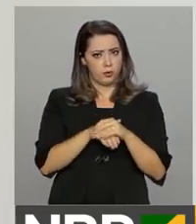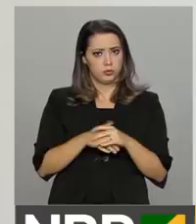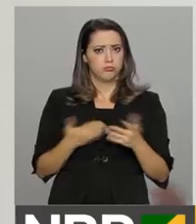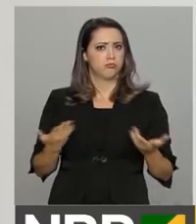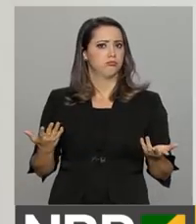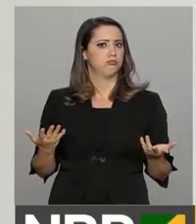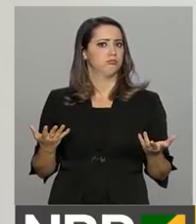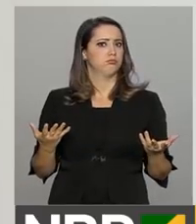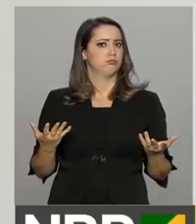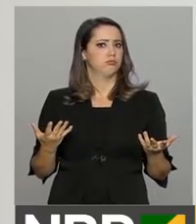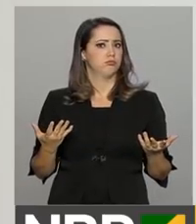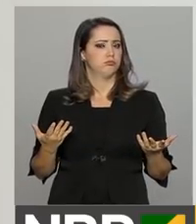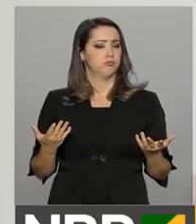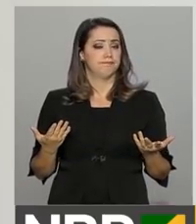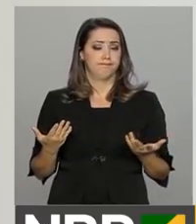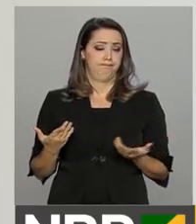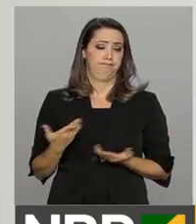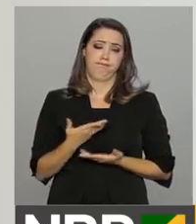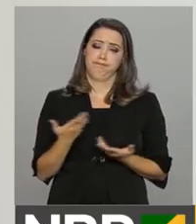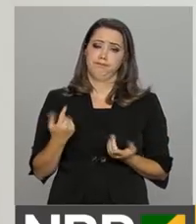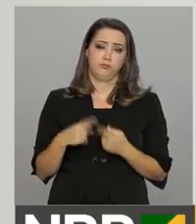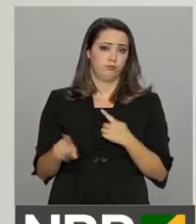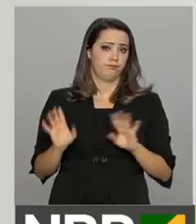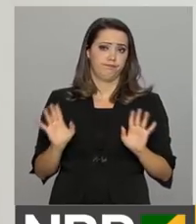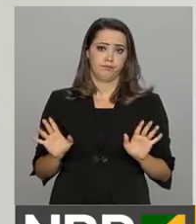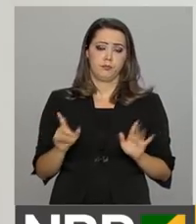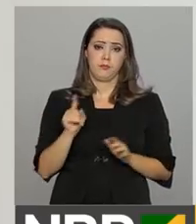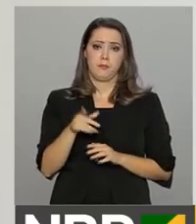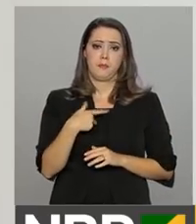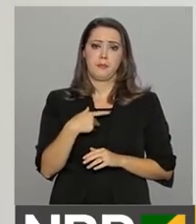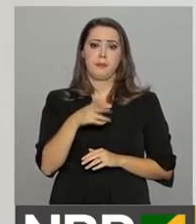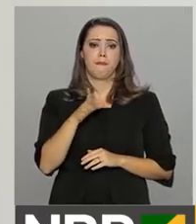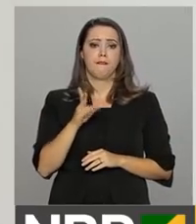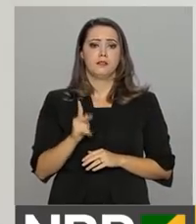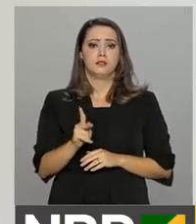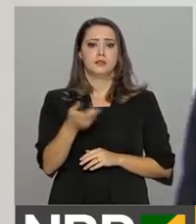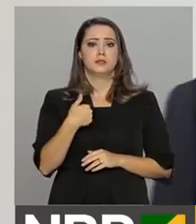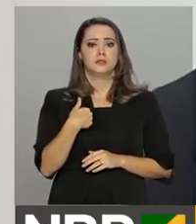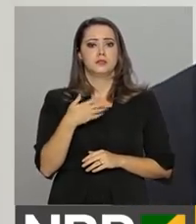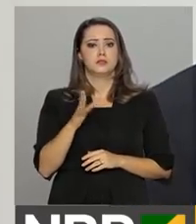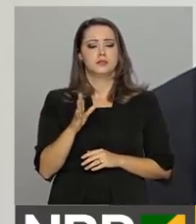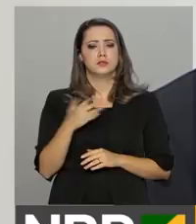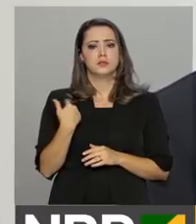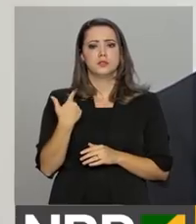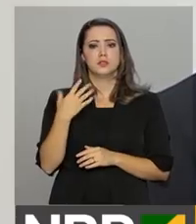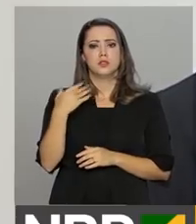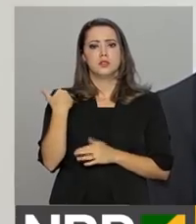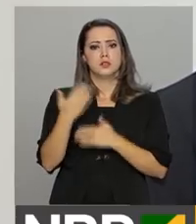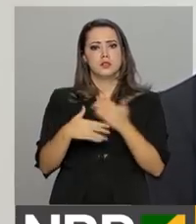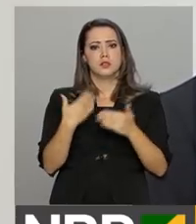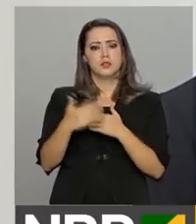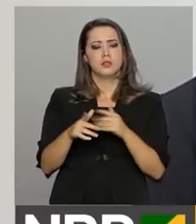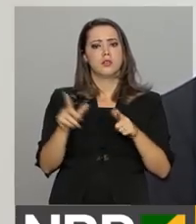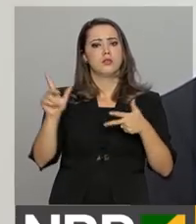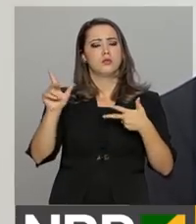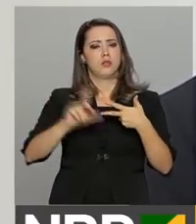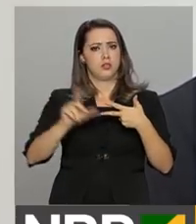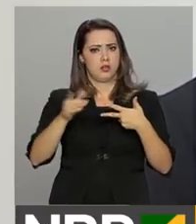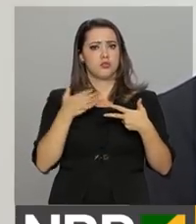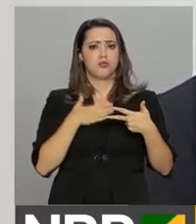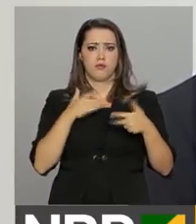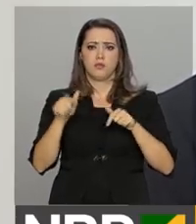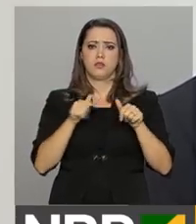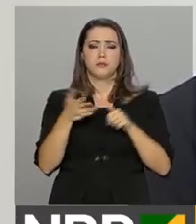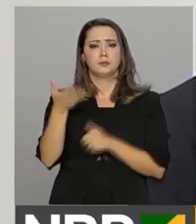coisa nenhuma e do gol sempre o meu exemplo eu tive o prazer de ficar um tempo enorme do legislativo eu me recordo que